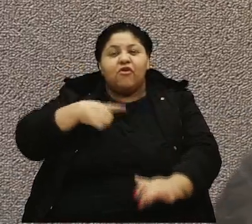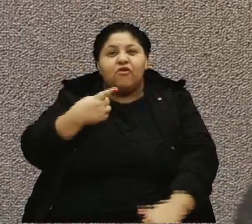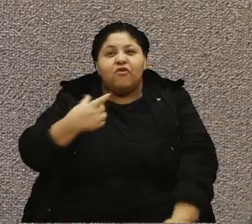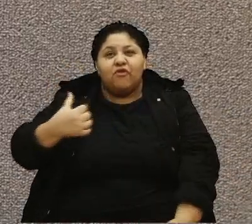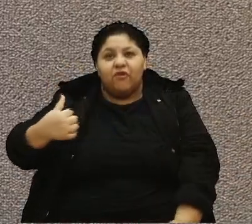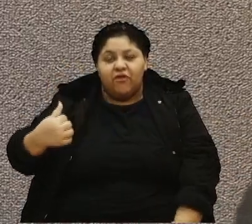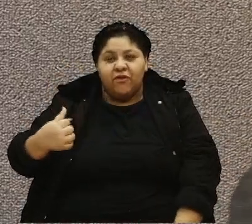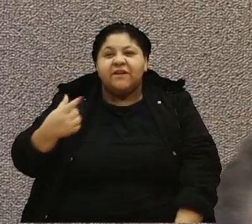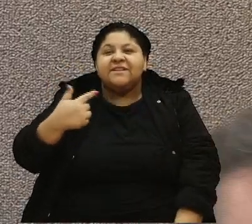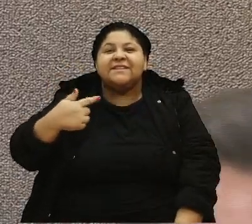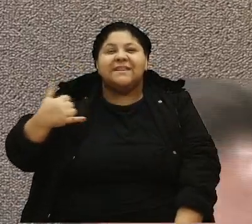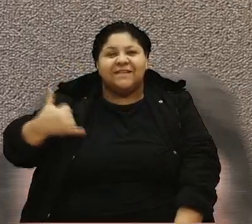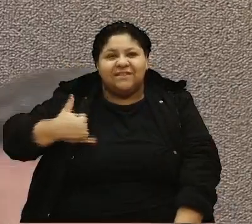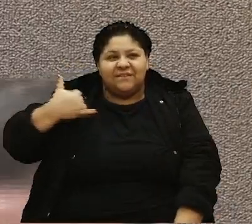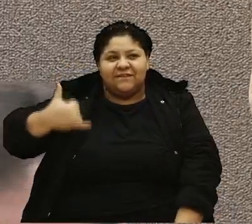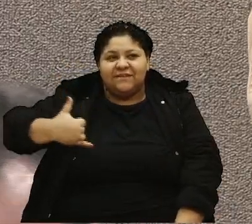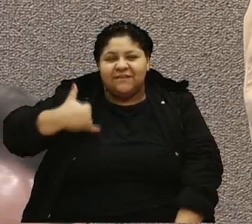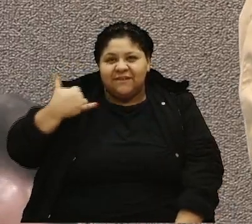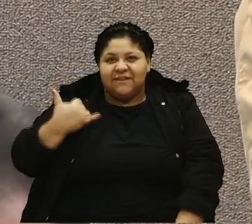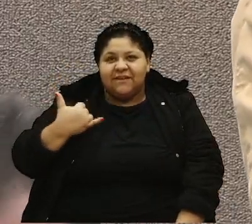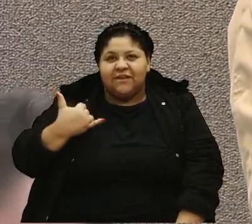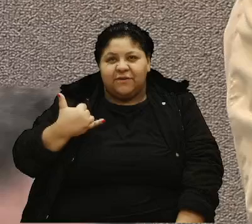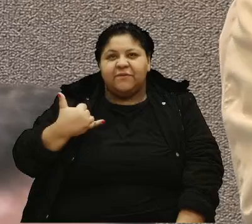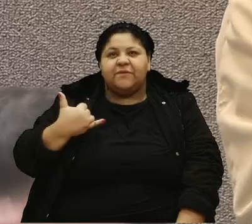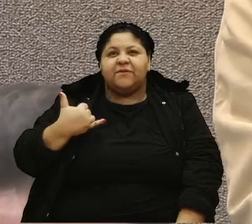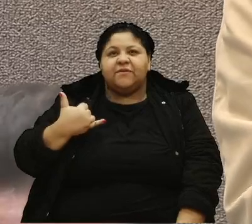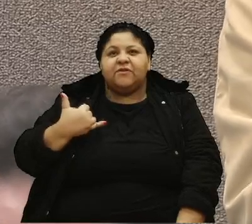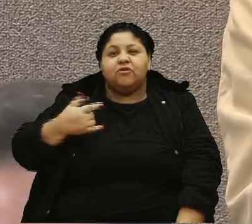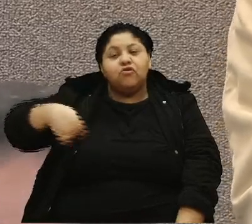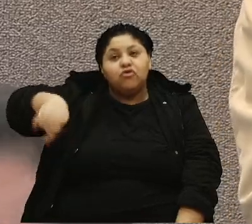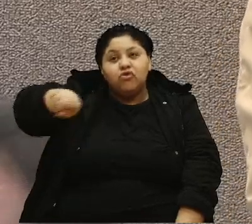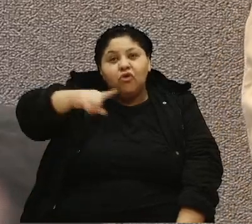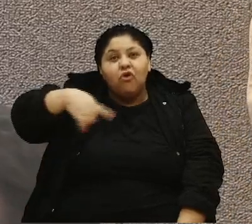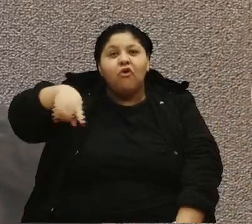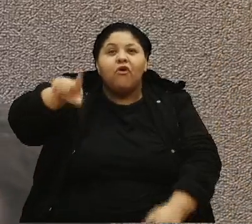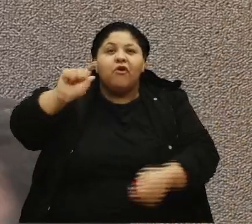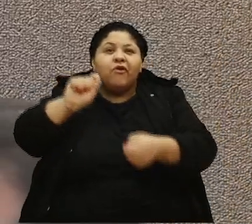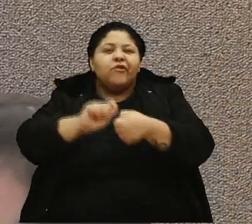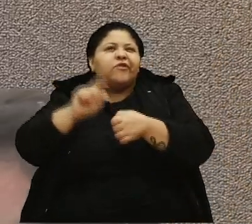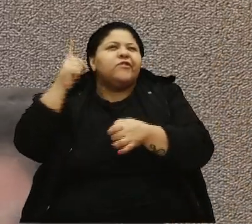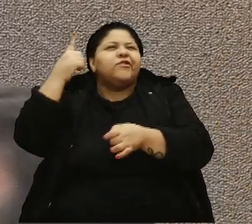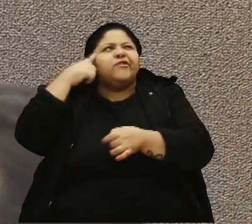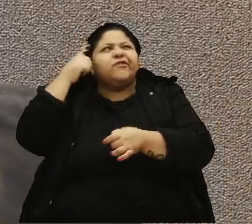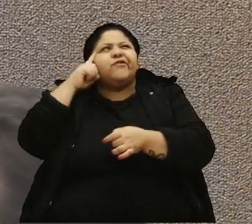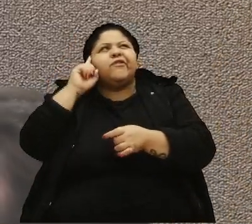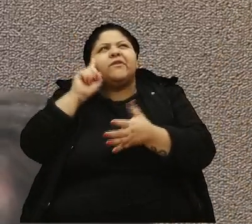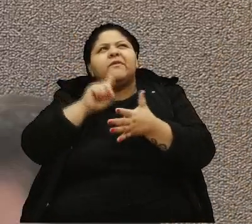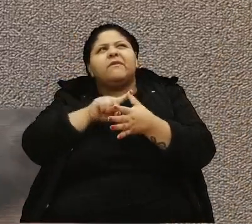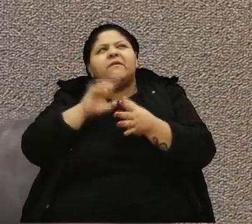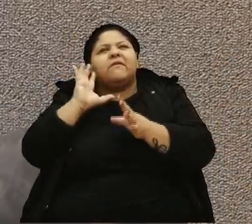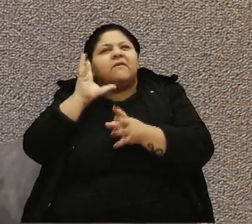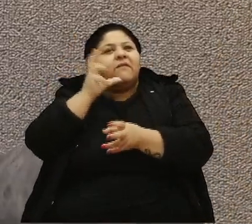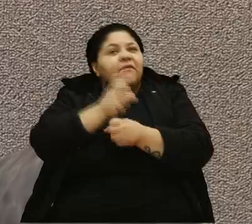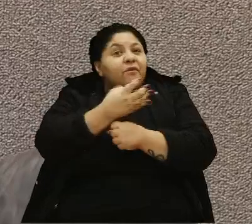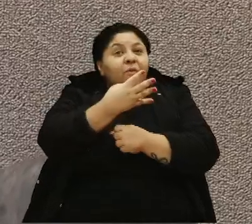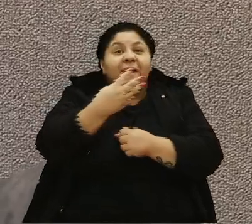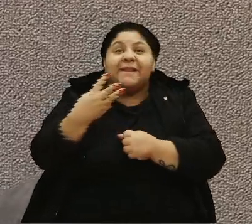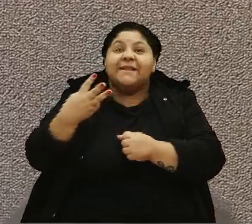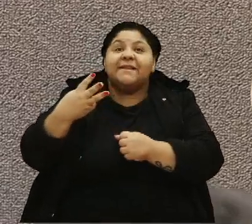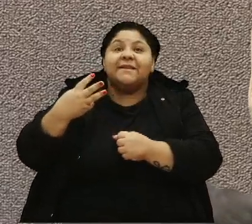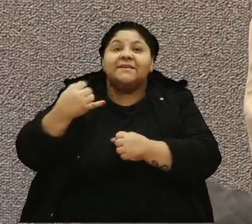quando a conheci, ela tinha 13. E se nós formos fazer as contas todas, dá 43